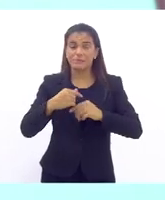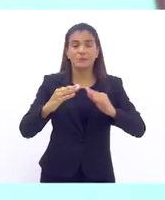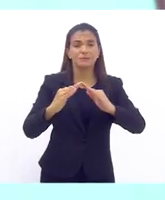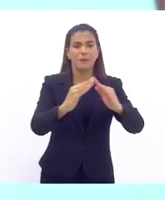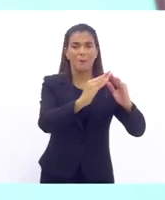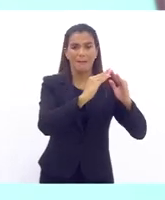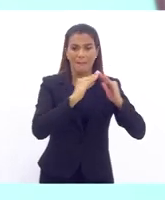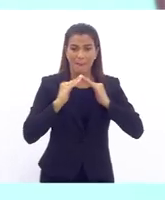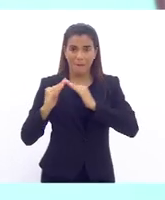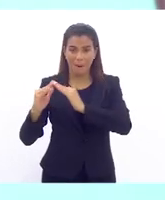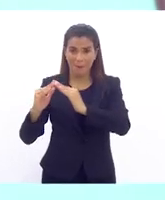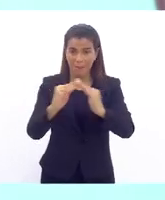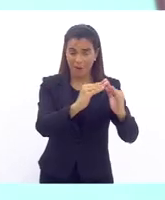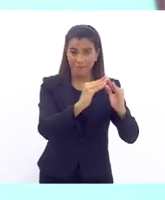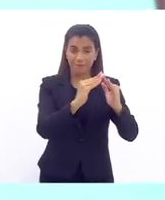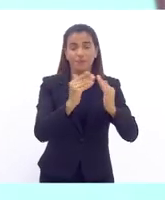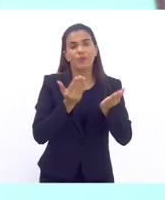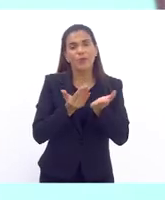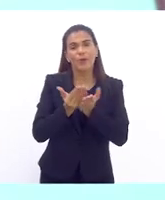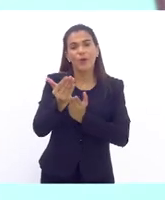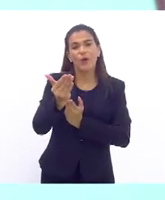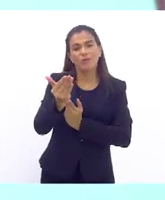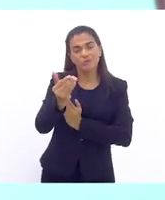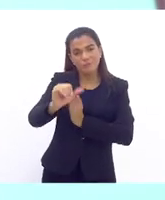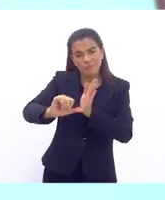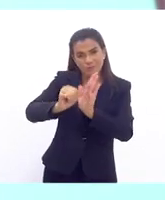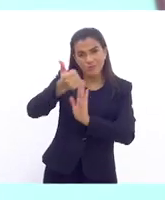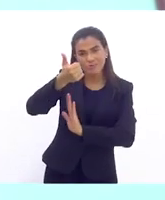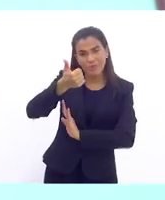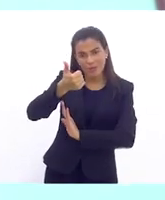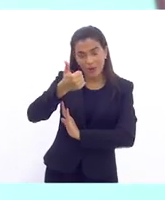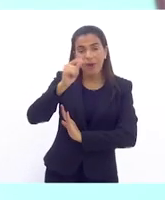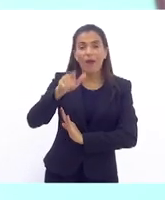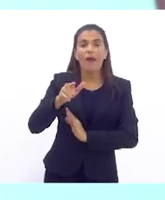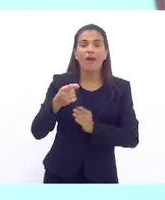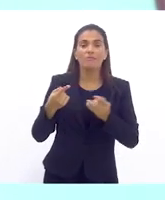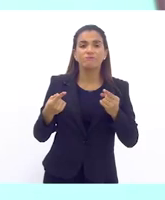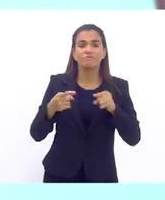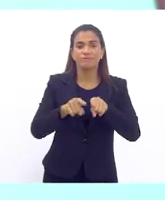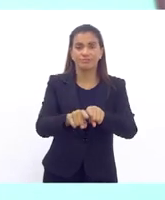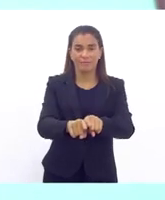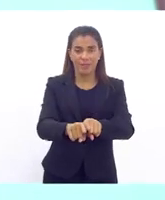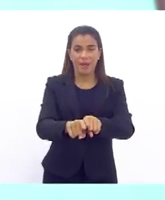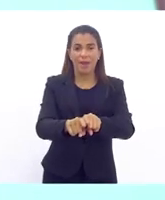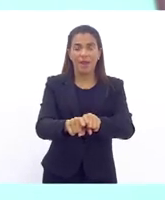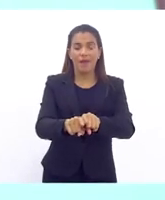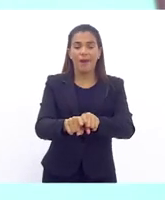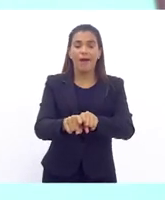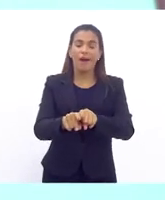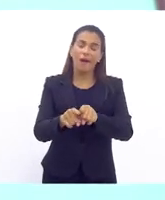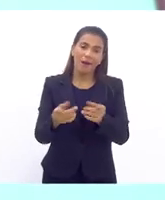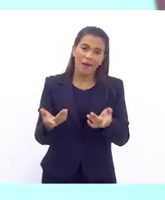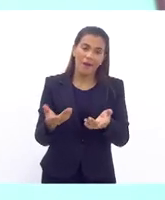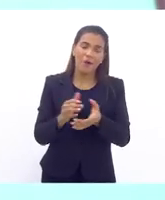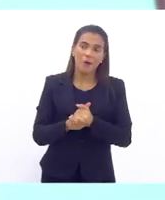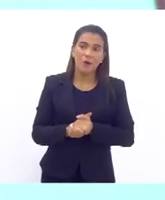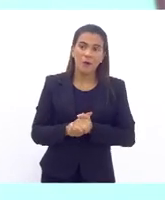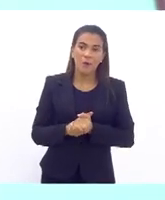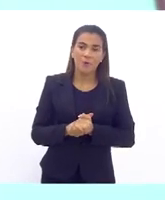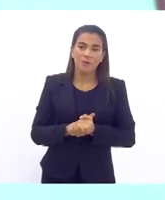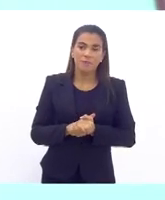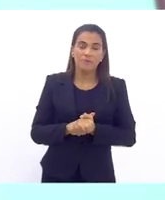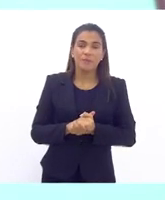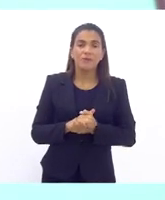vivem no entor então a gente começou o o primeiro processo né que que é paralelo ao processo que de